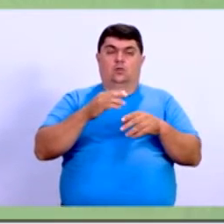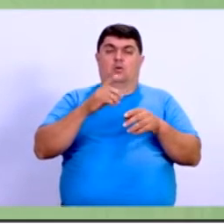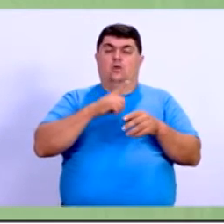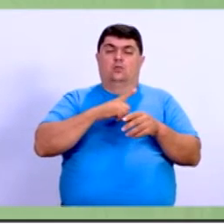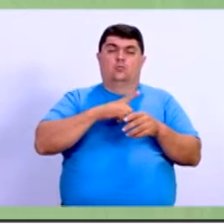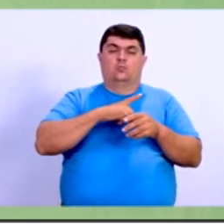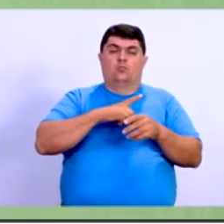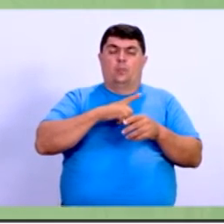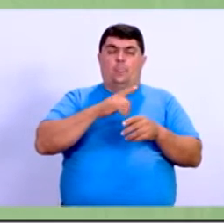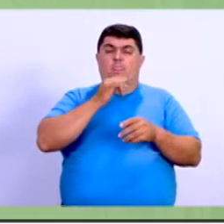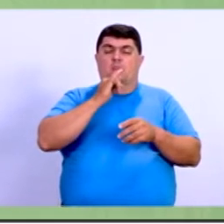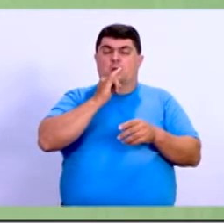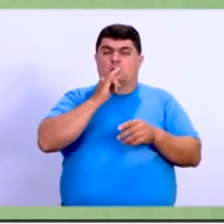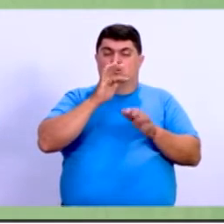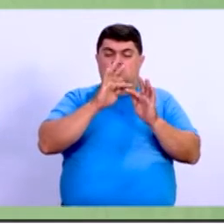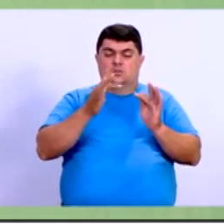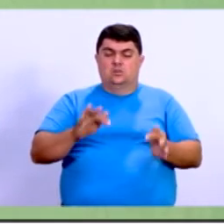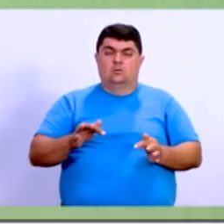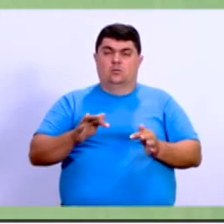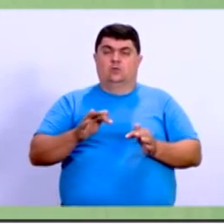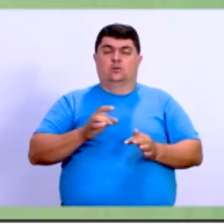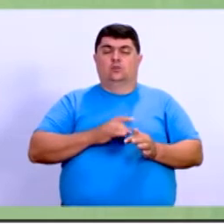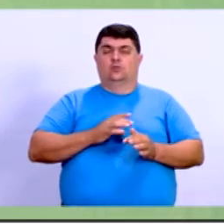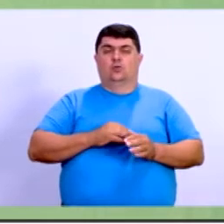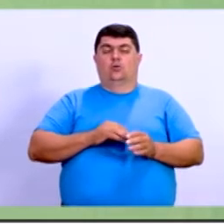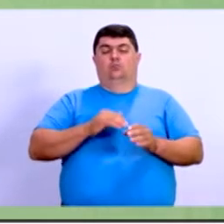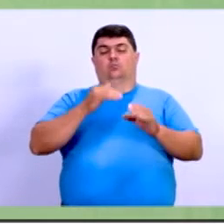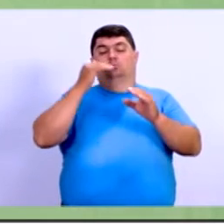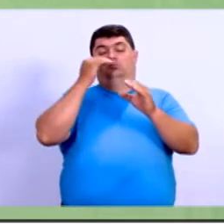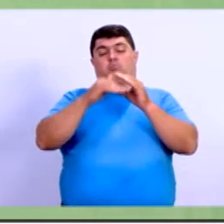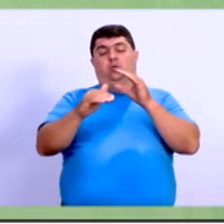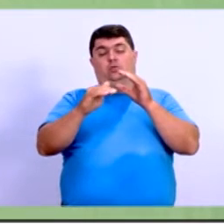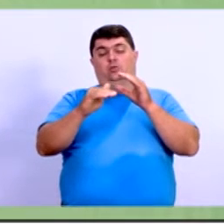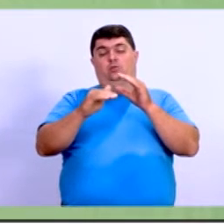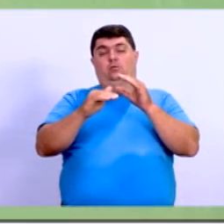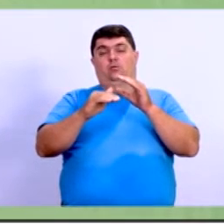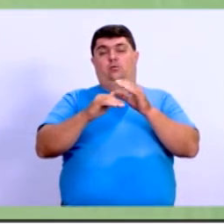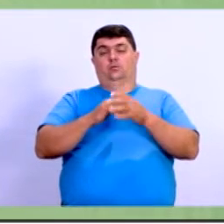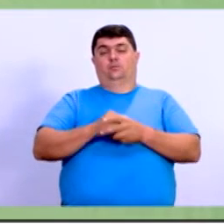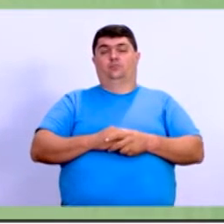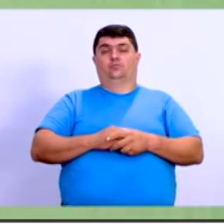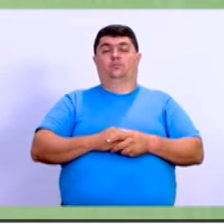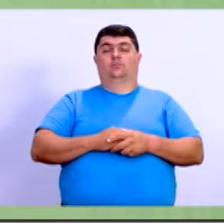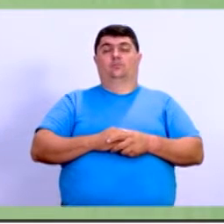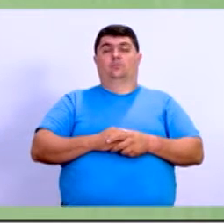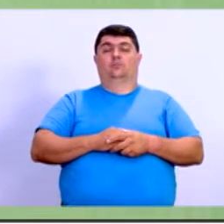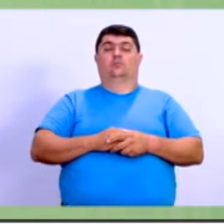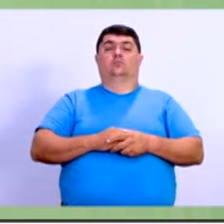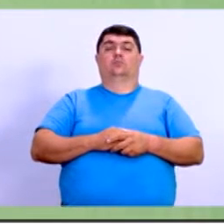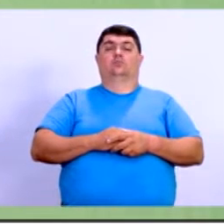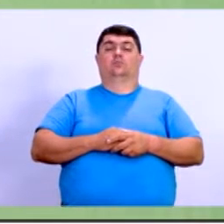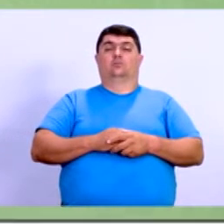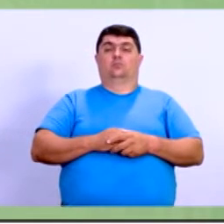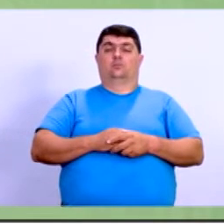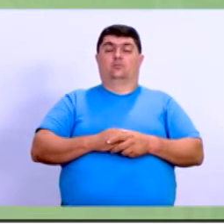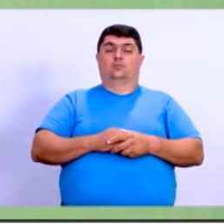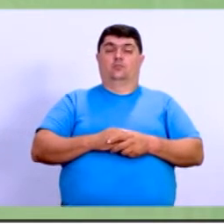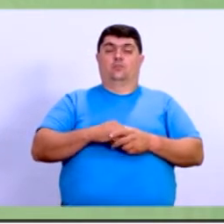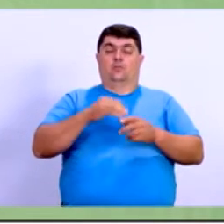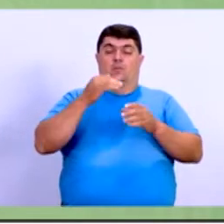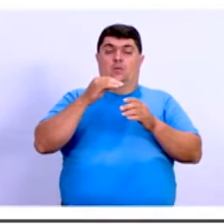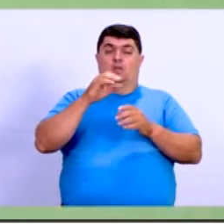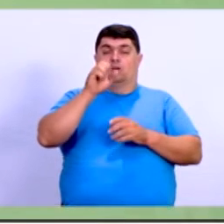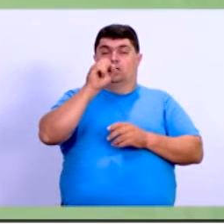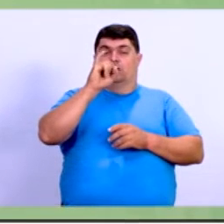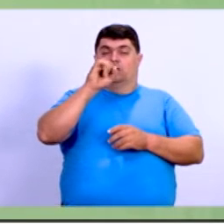ela mostra a passagem da mensagem de um objeto para outro objeto. Na mensagem